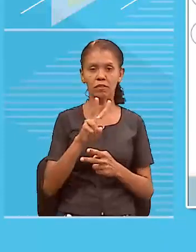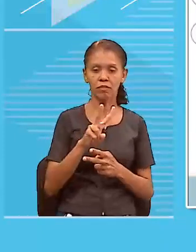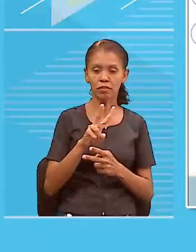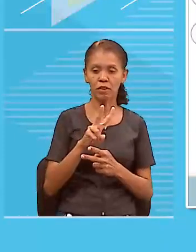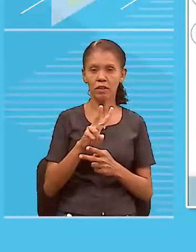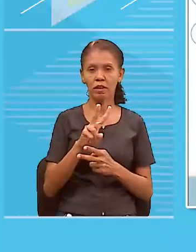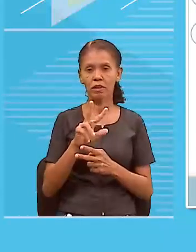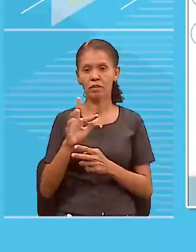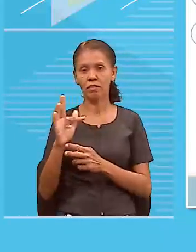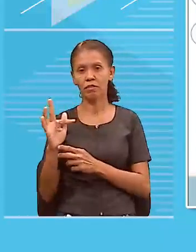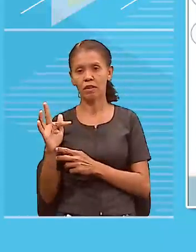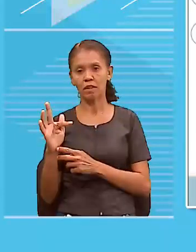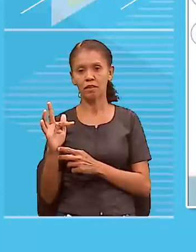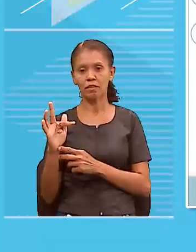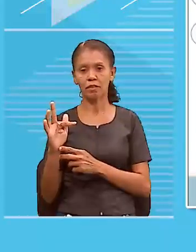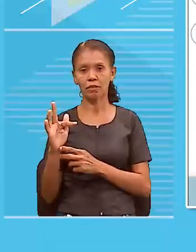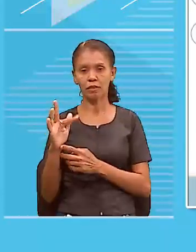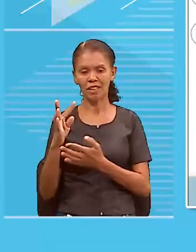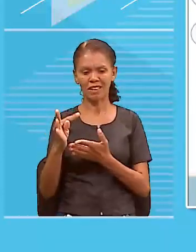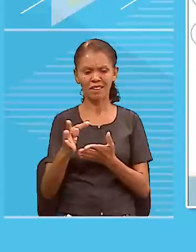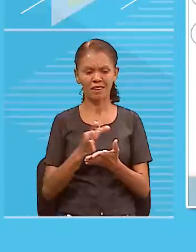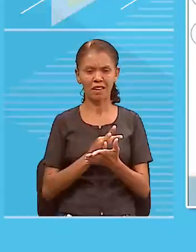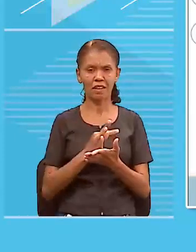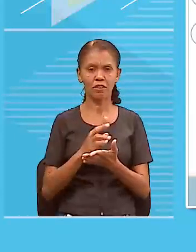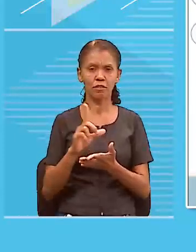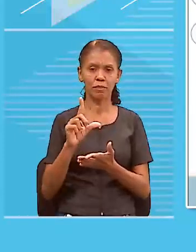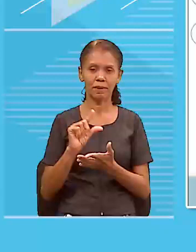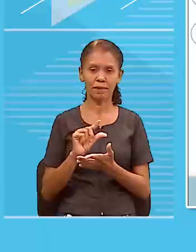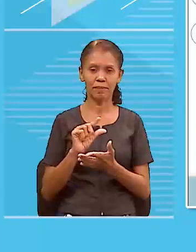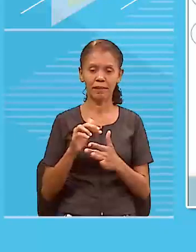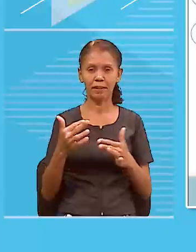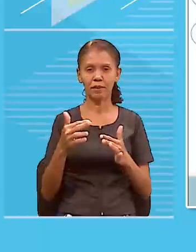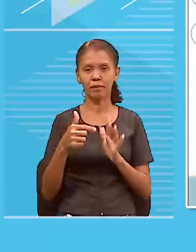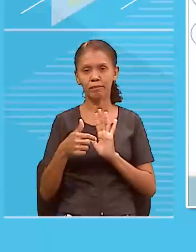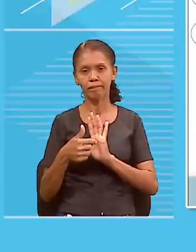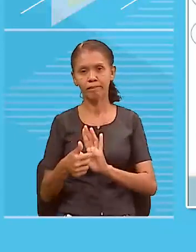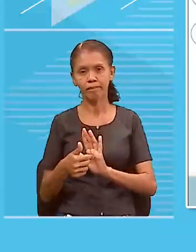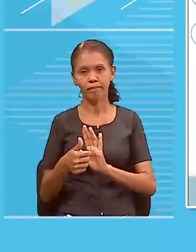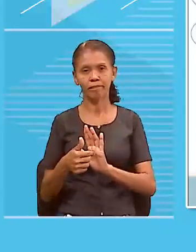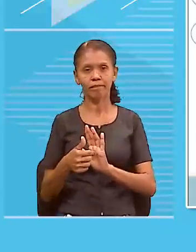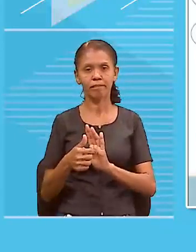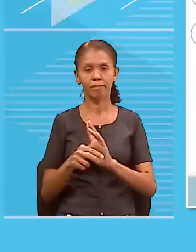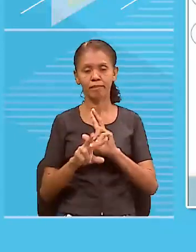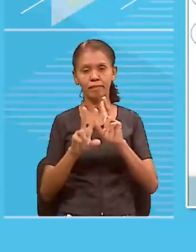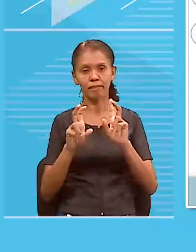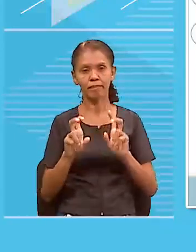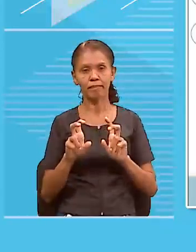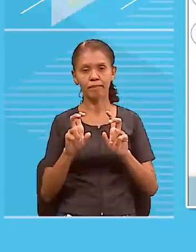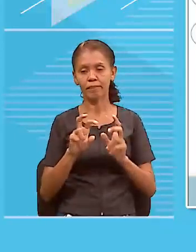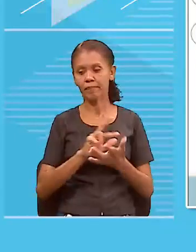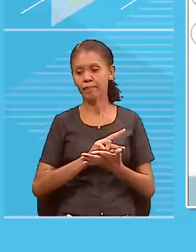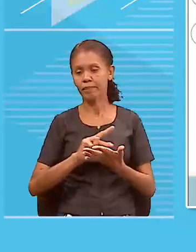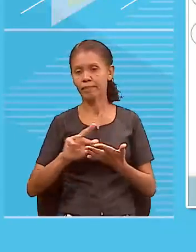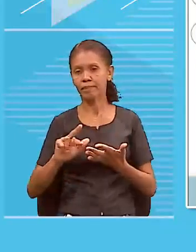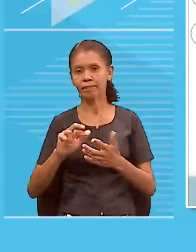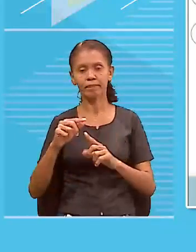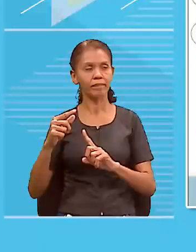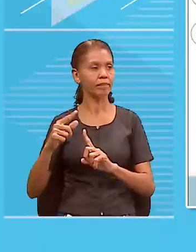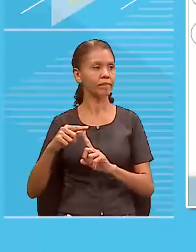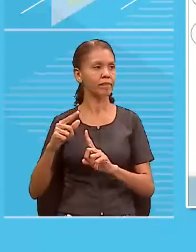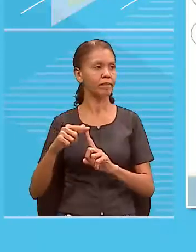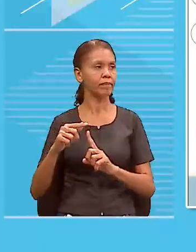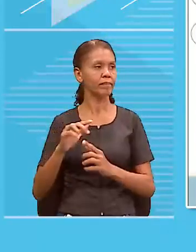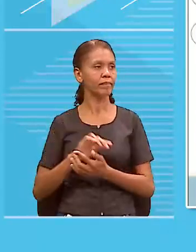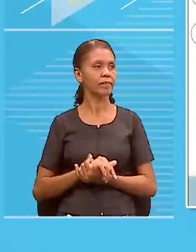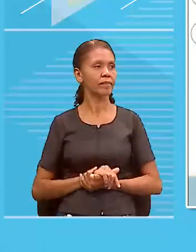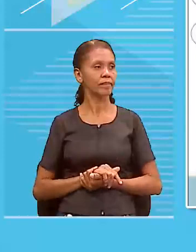vocês que nós temos aqui é assuntos diferenciados e o texto é muito Claro na linguagem